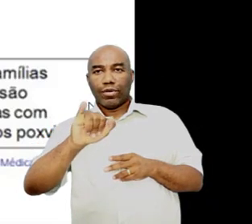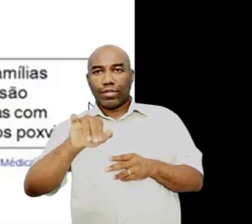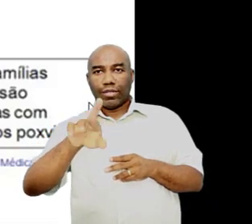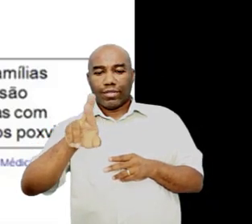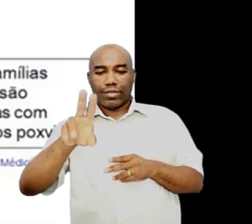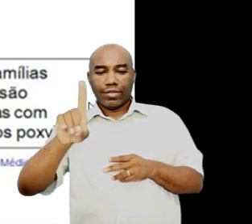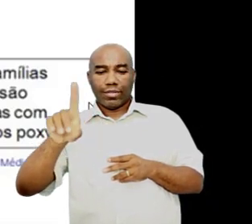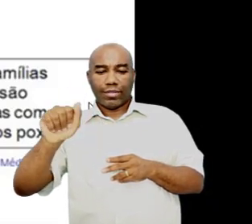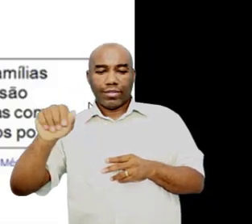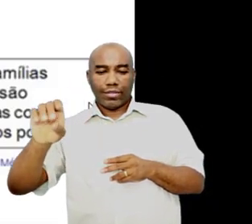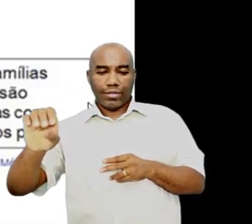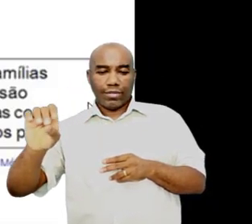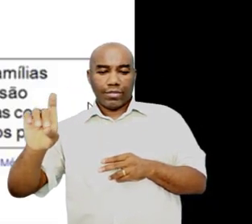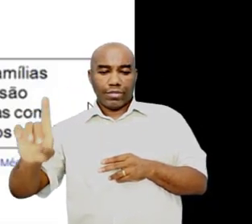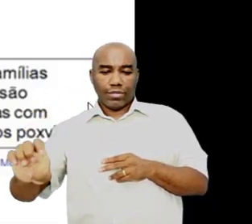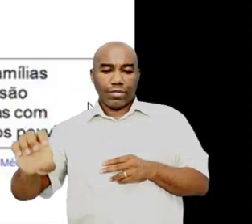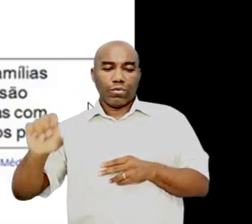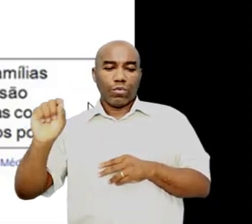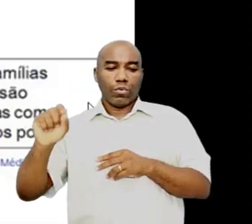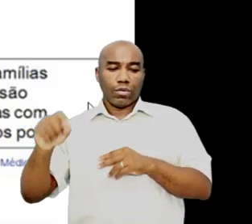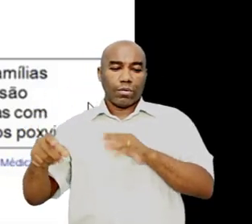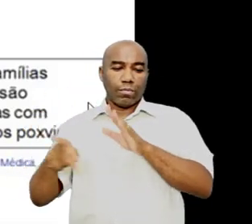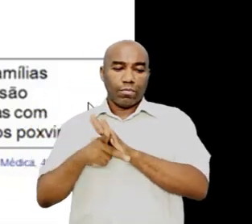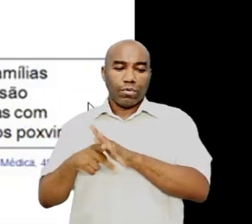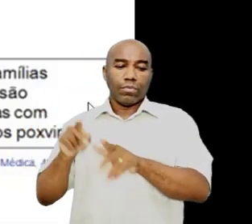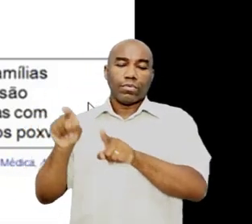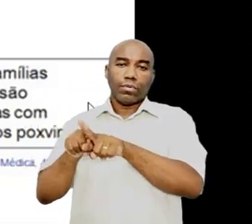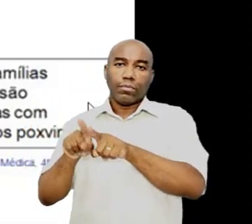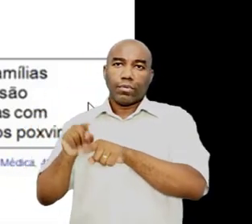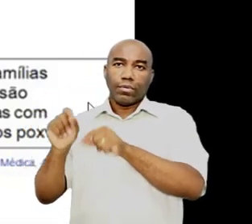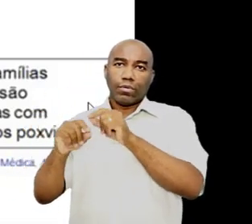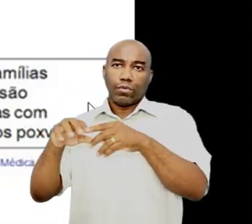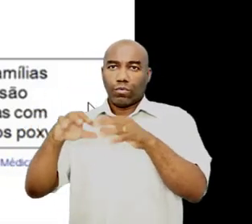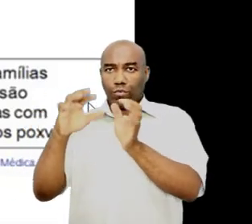Qual família? Parvoviride.